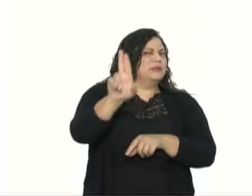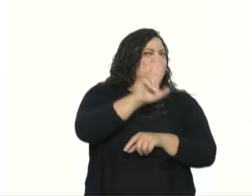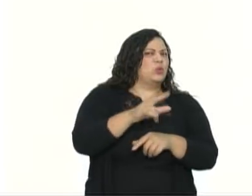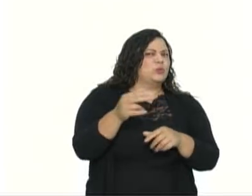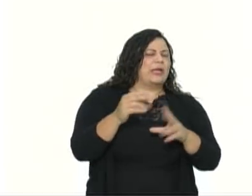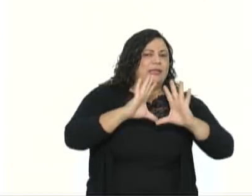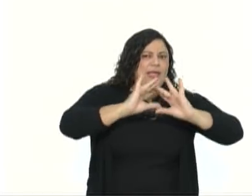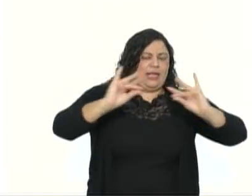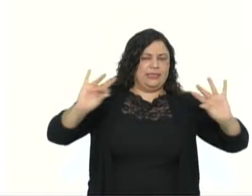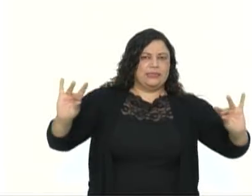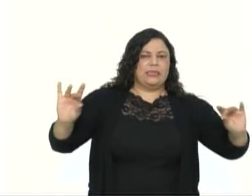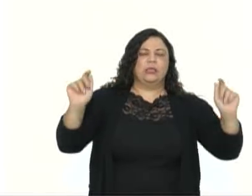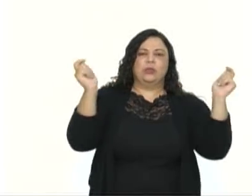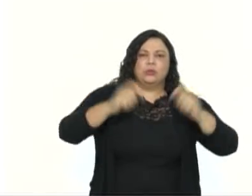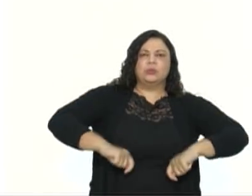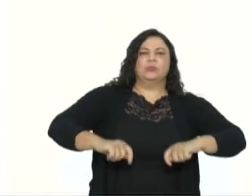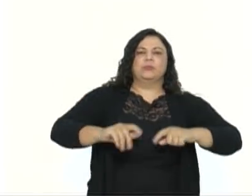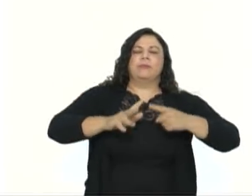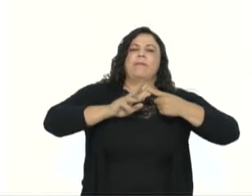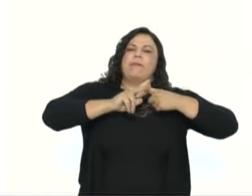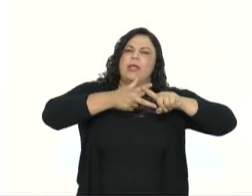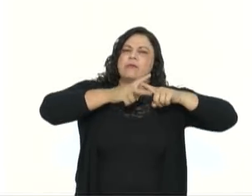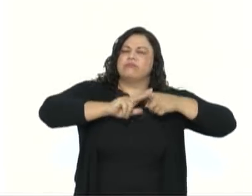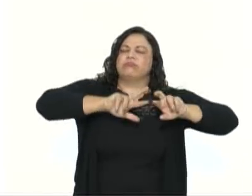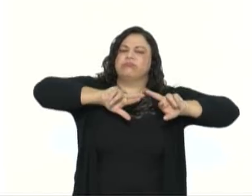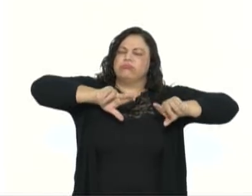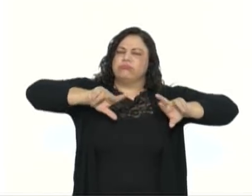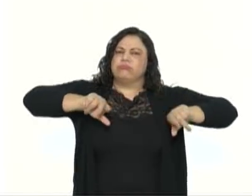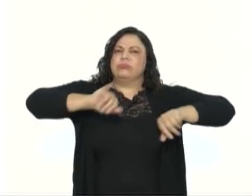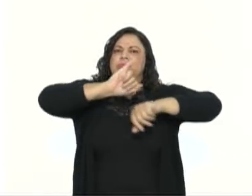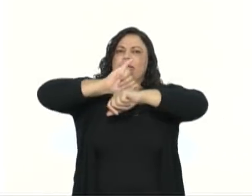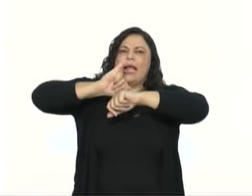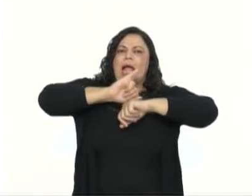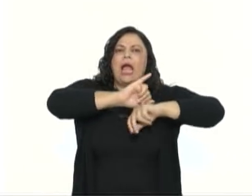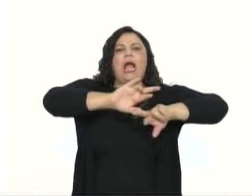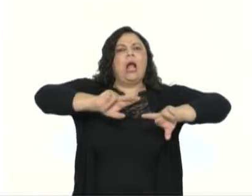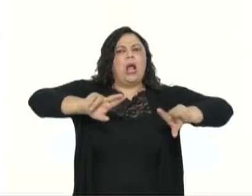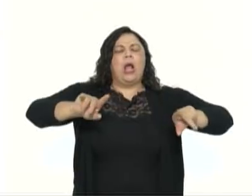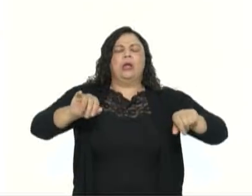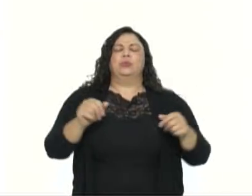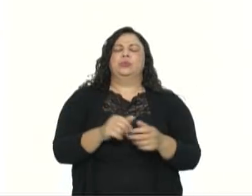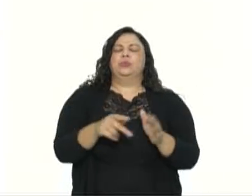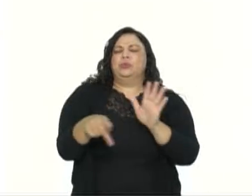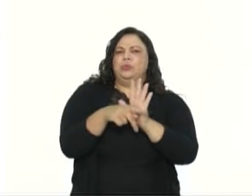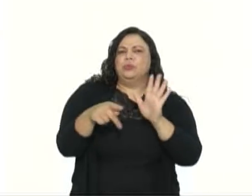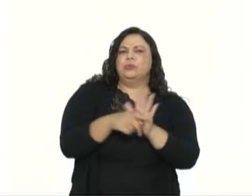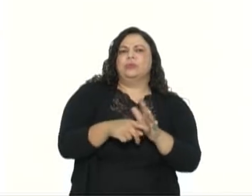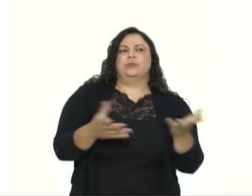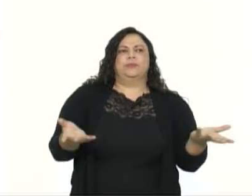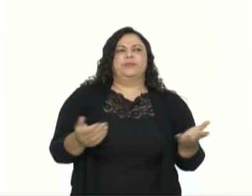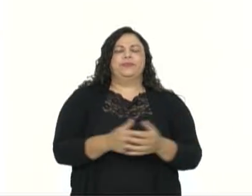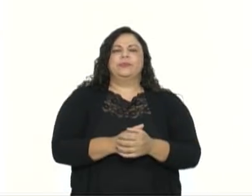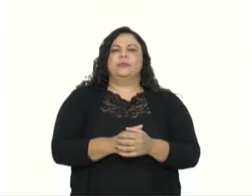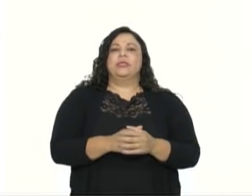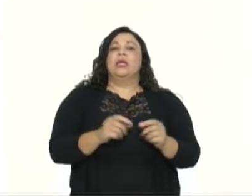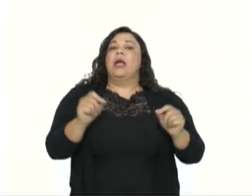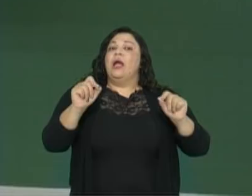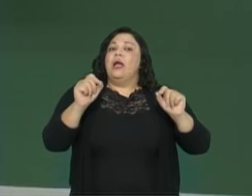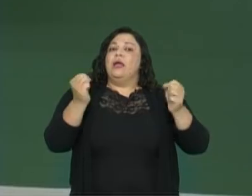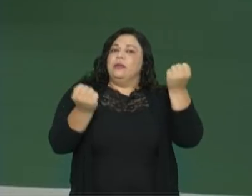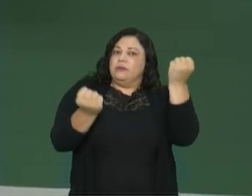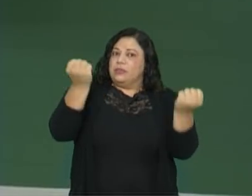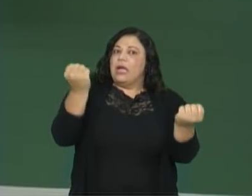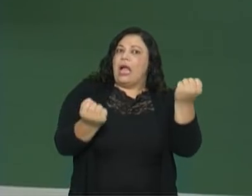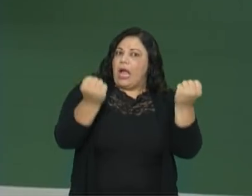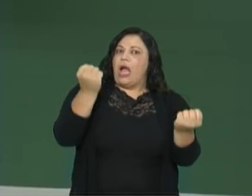é usada por siderúrgicas na produção de ácidos microligados de alta resistência. Carrocerias de automóveis, então fazer